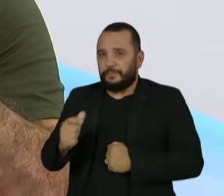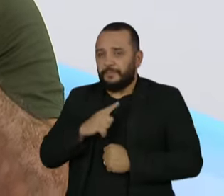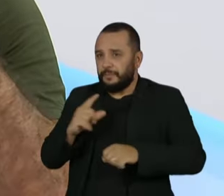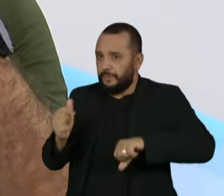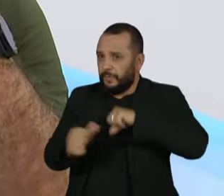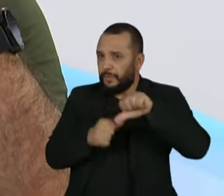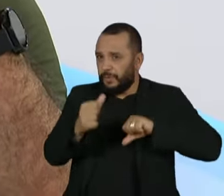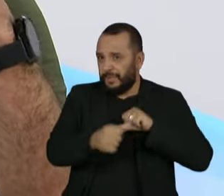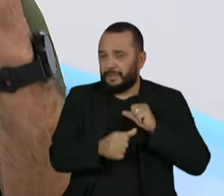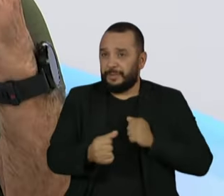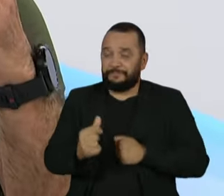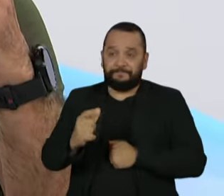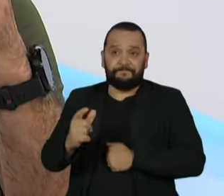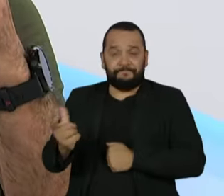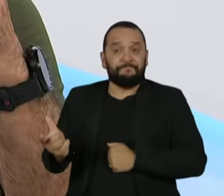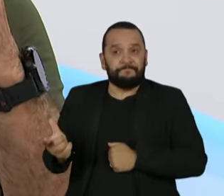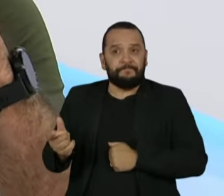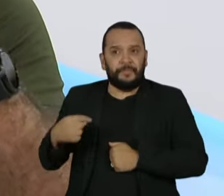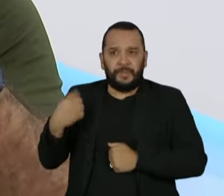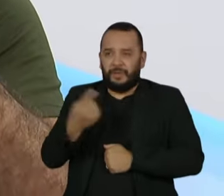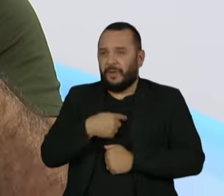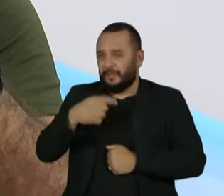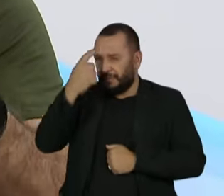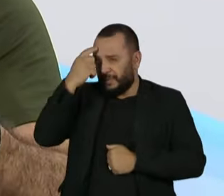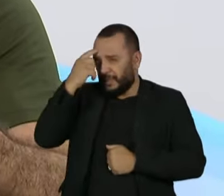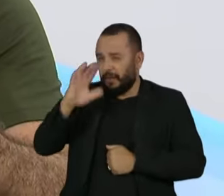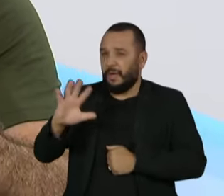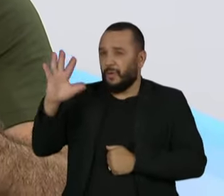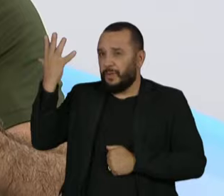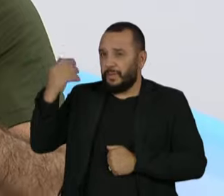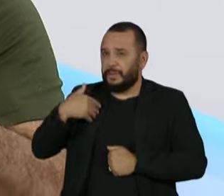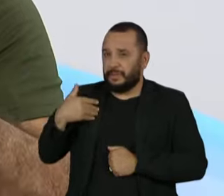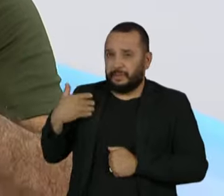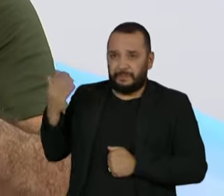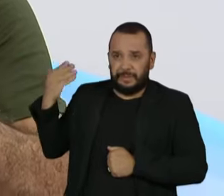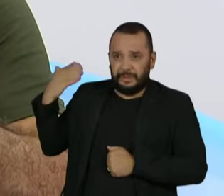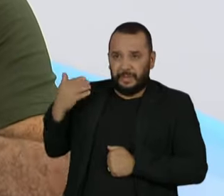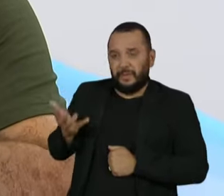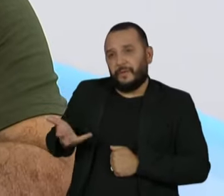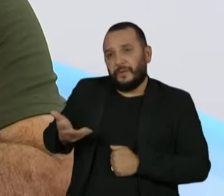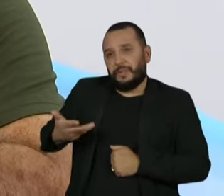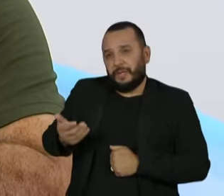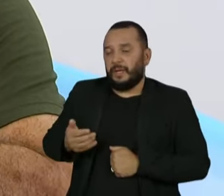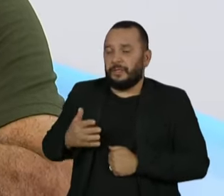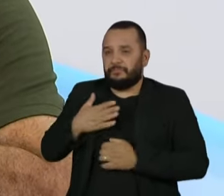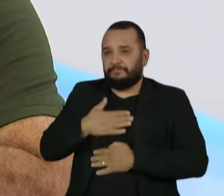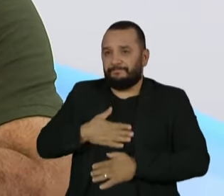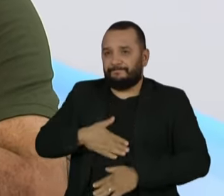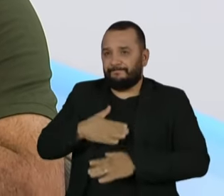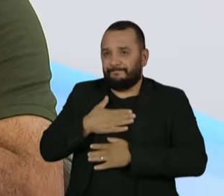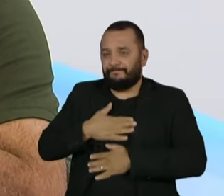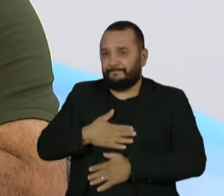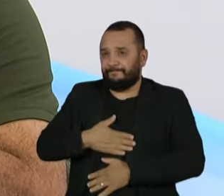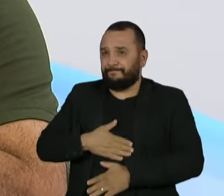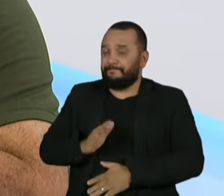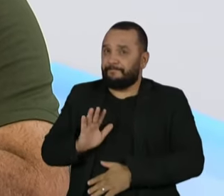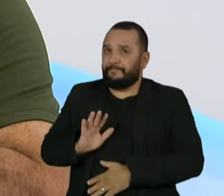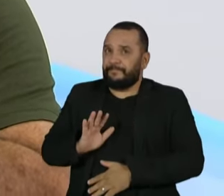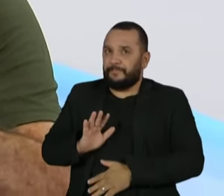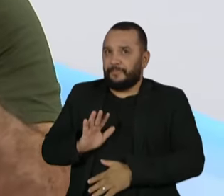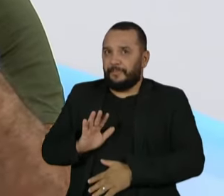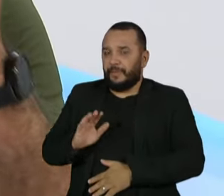se a gente for pegar alguma coisa assimilar mas numa velocidade muito menor só que uma escala tão grande quanto hoje a gente